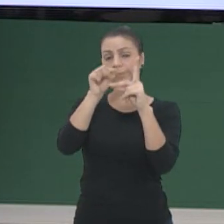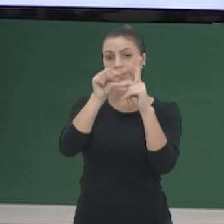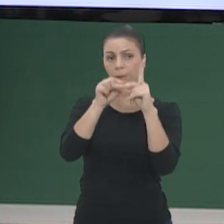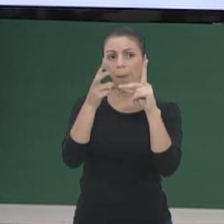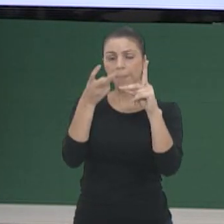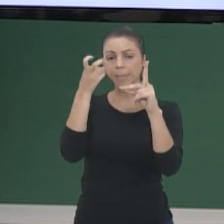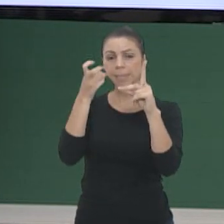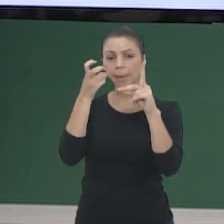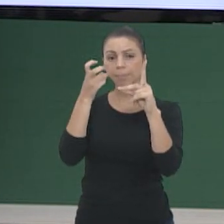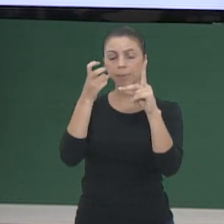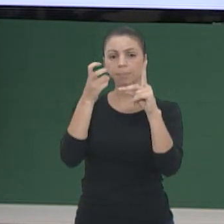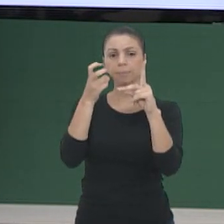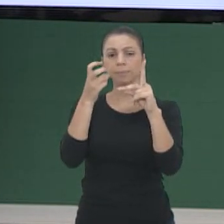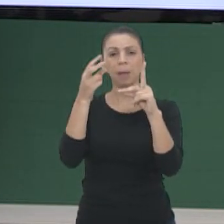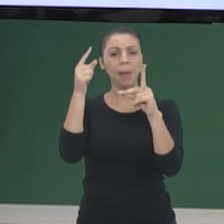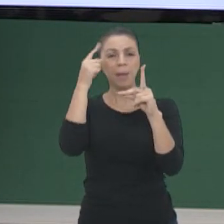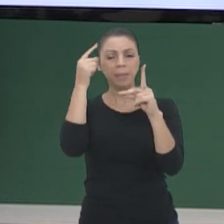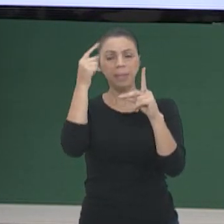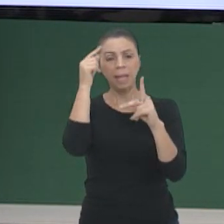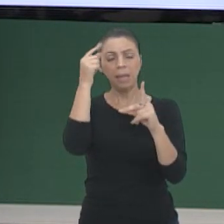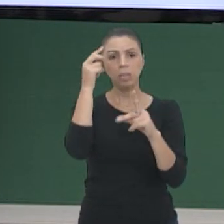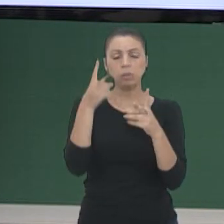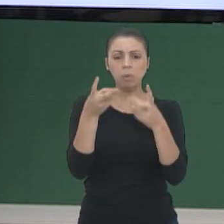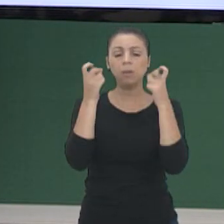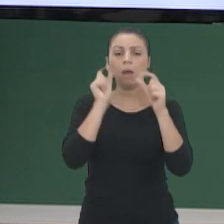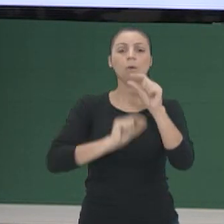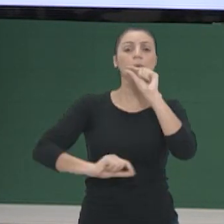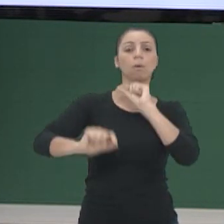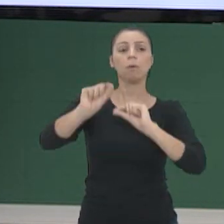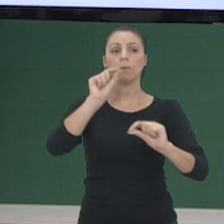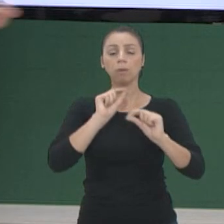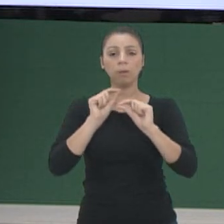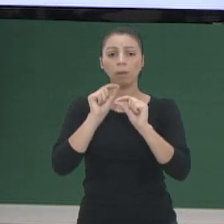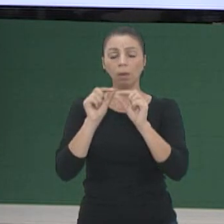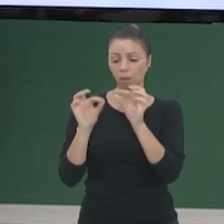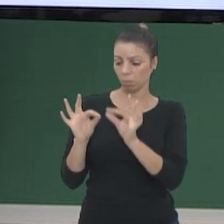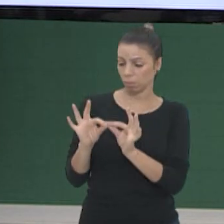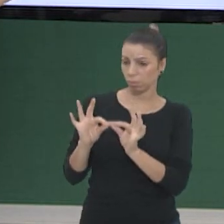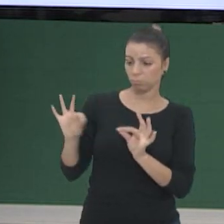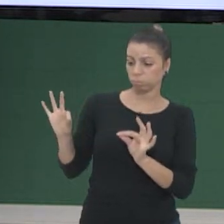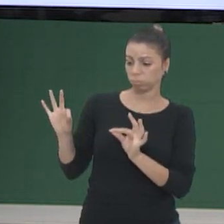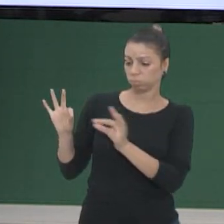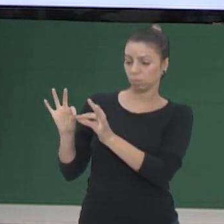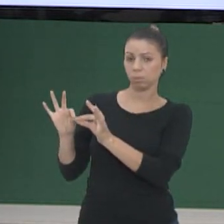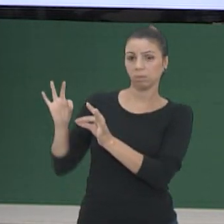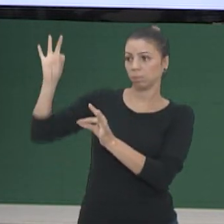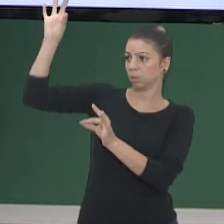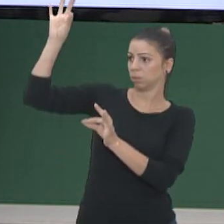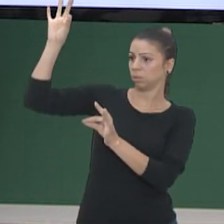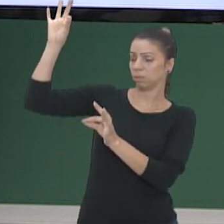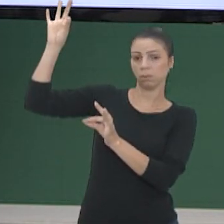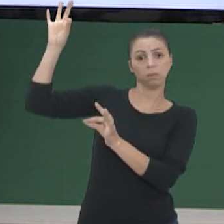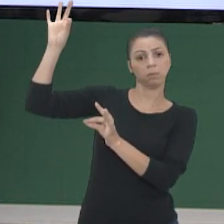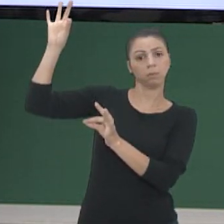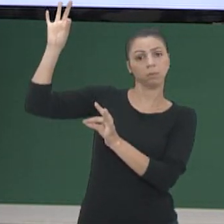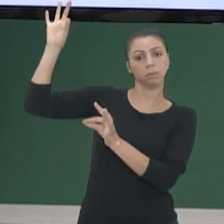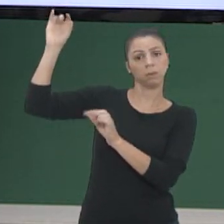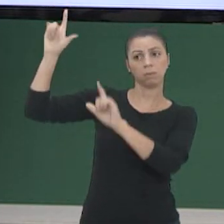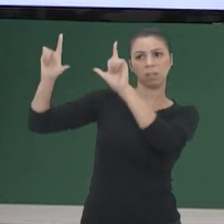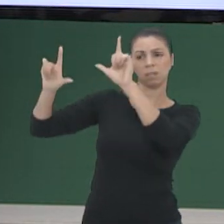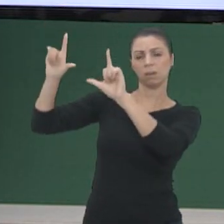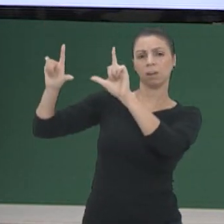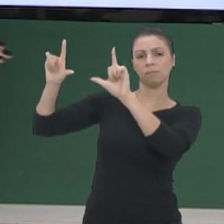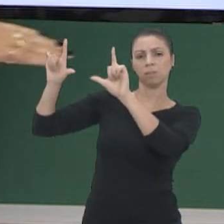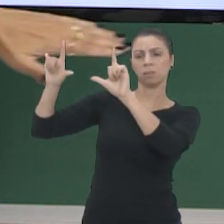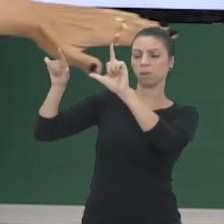ainda dei aquela ideia para vocês de olhar no canto aqui da televisão e ver que